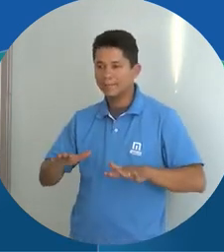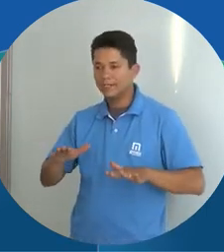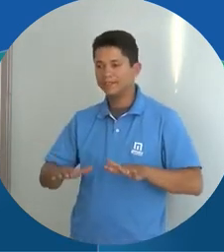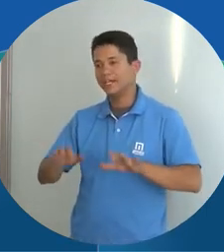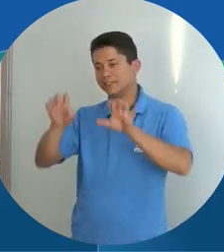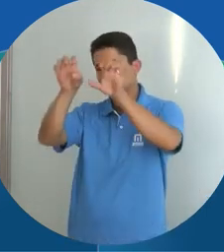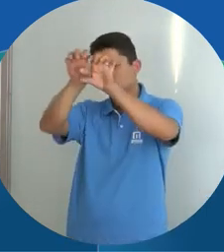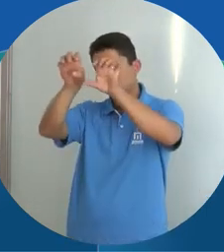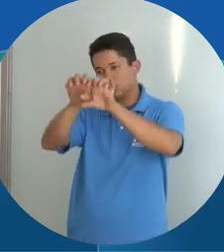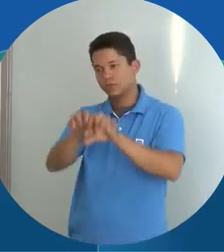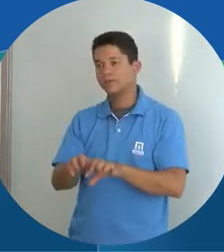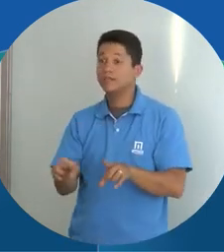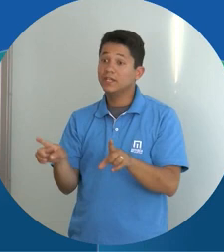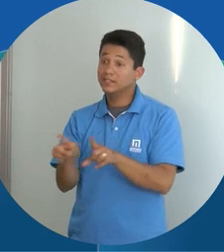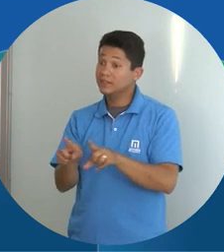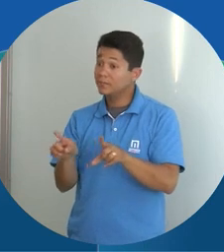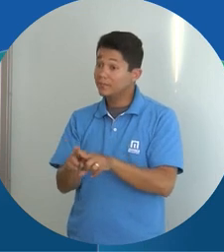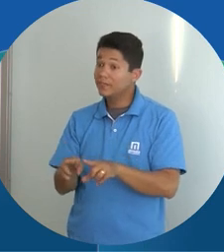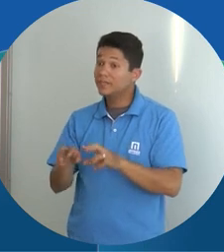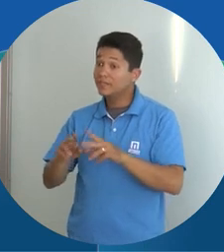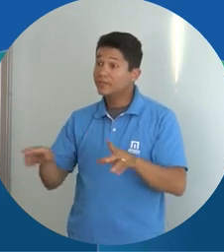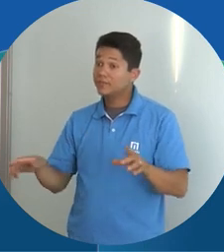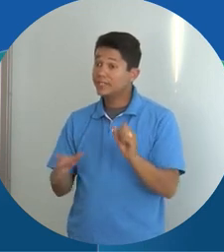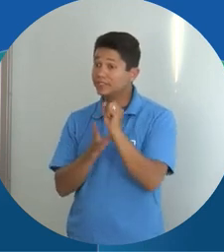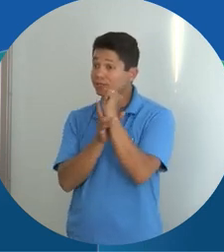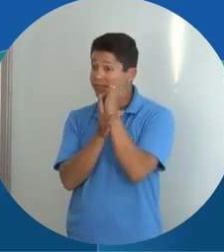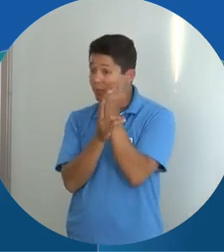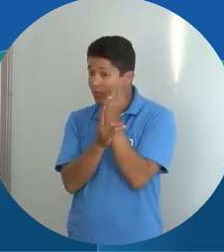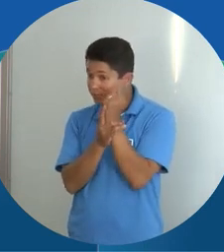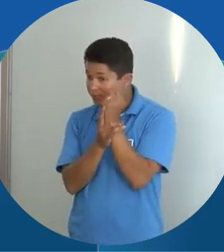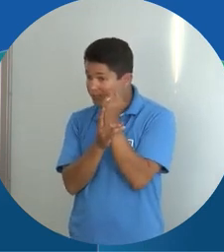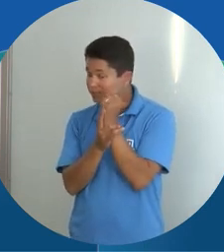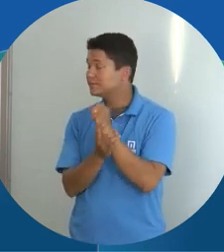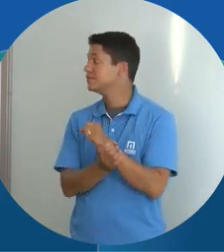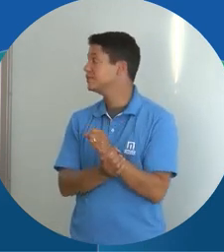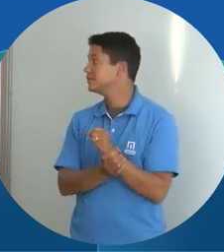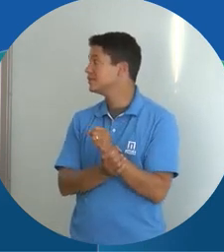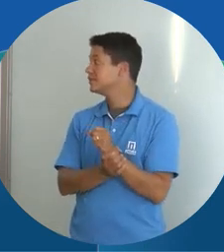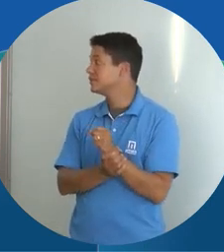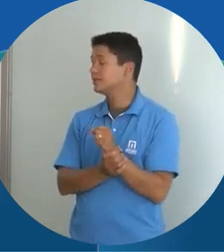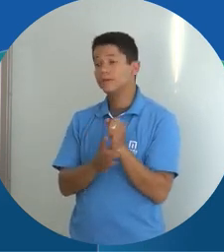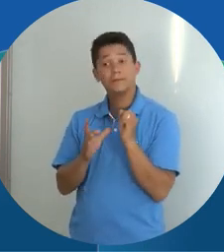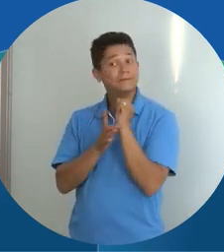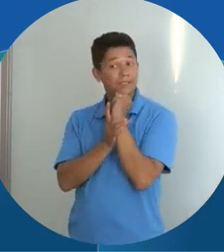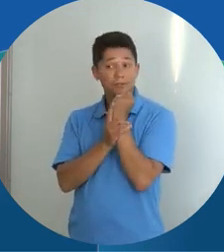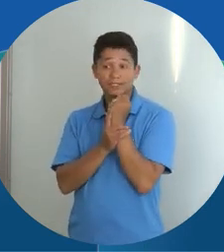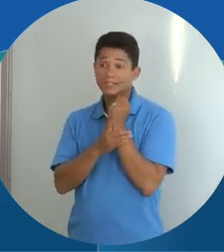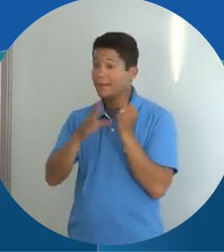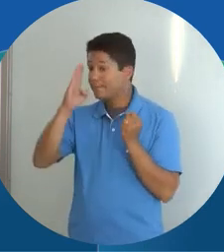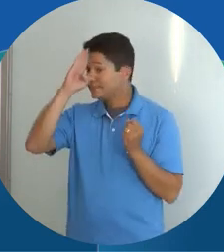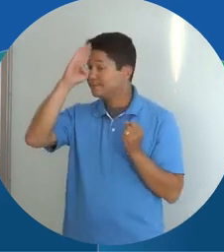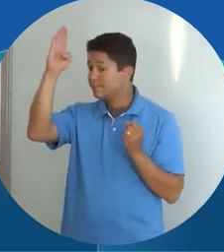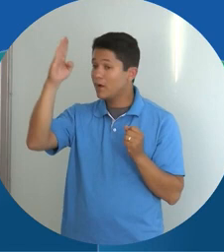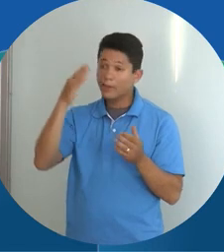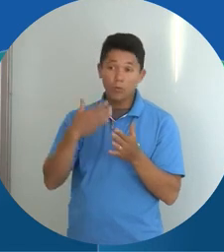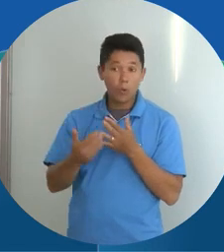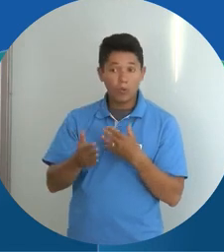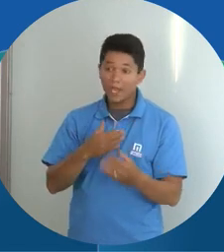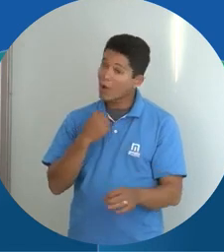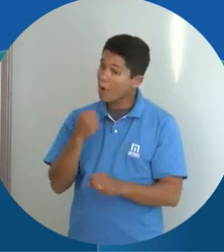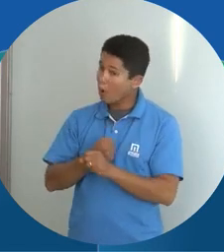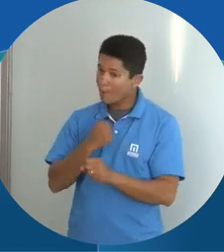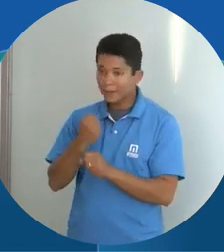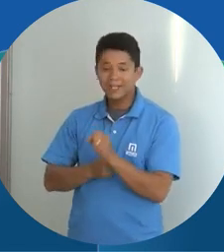por questões de segurança, que hoje é praticamente a questão principal em qualquer obra, né, a gente ter a